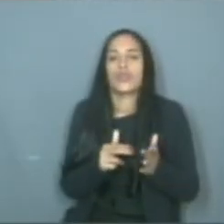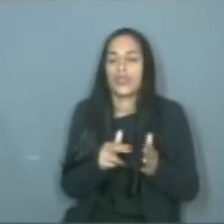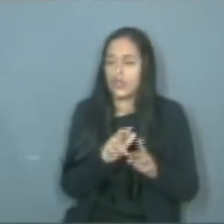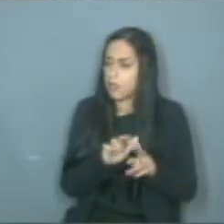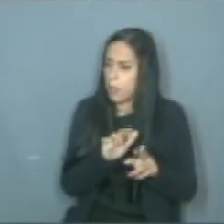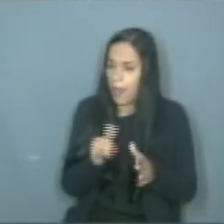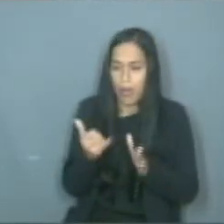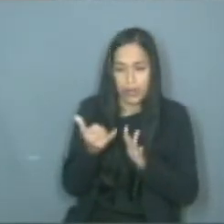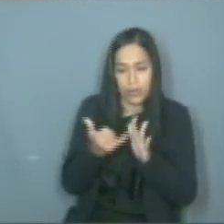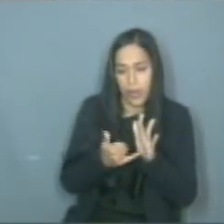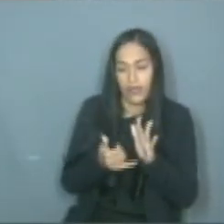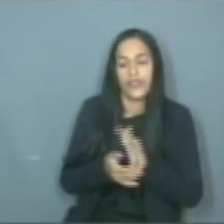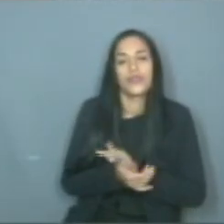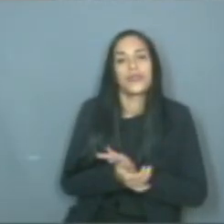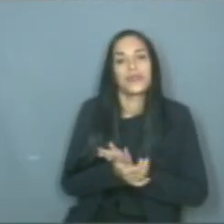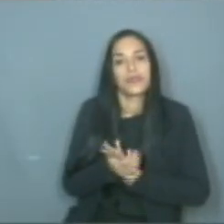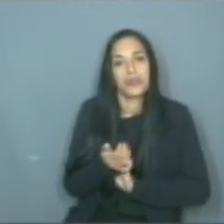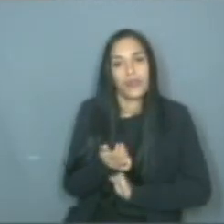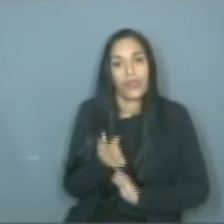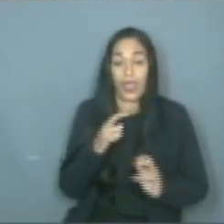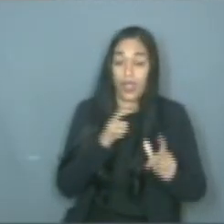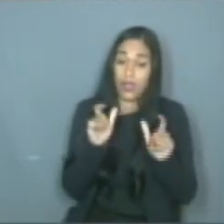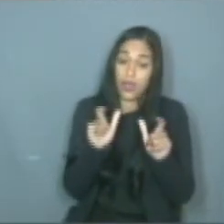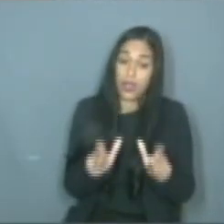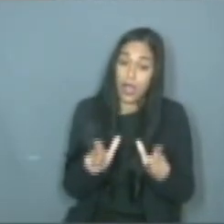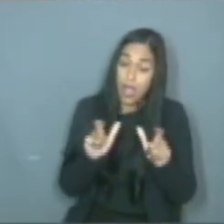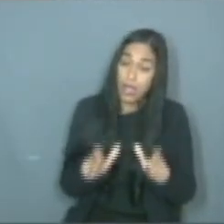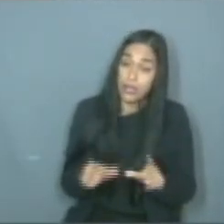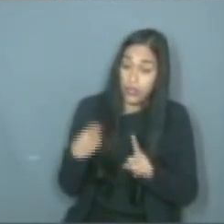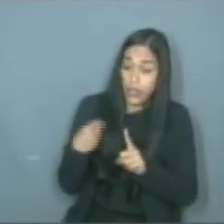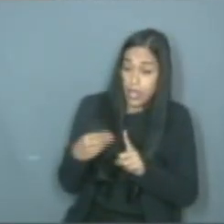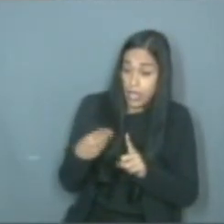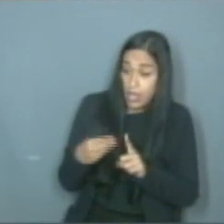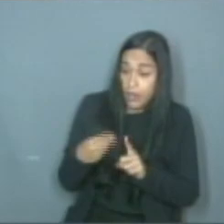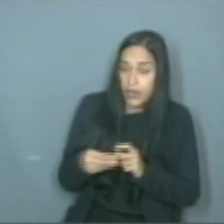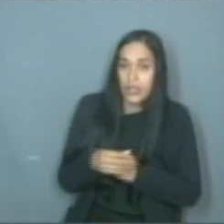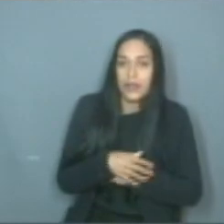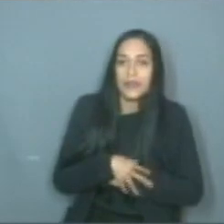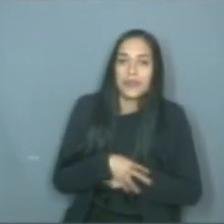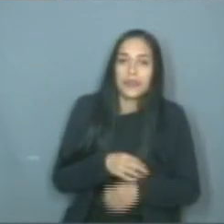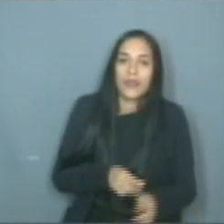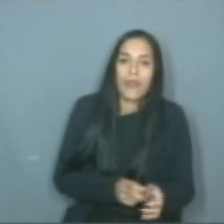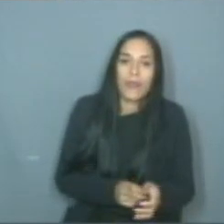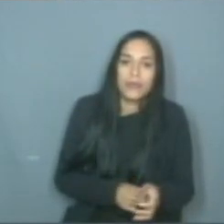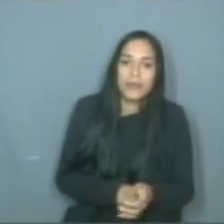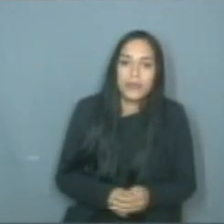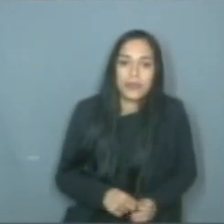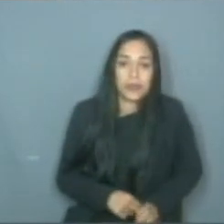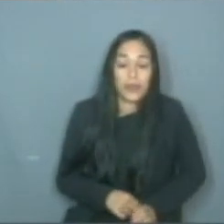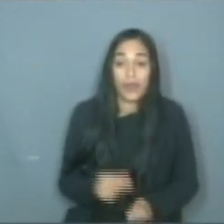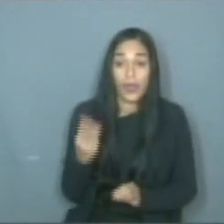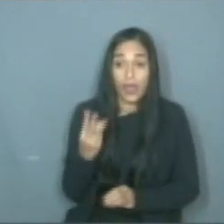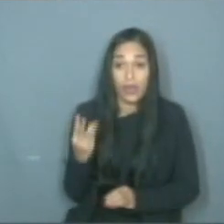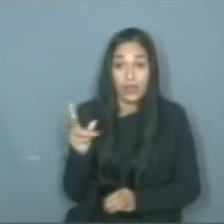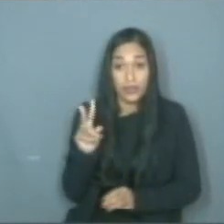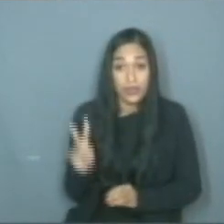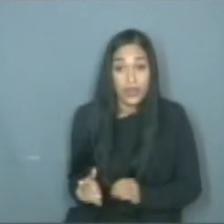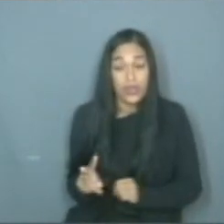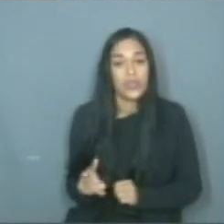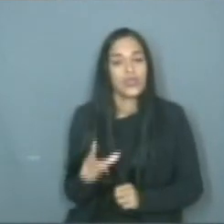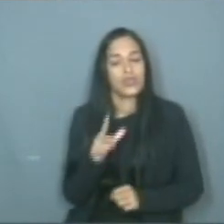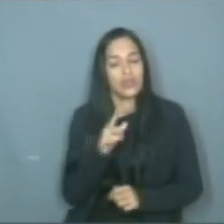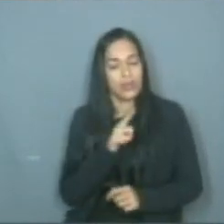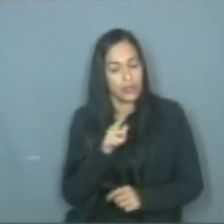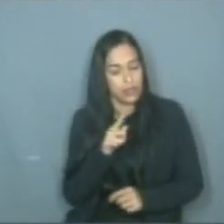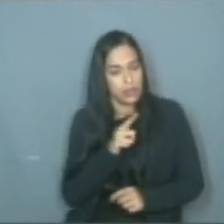imóveis, enfim. Mas existem locais e comunidades mais vulneráveis onde, apesar da coleta passar 3 vezes,